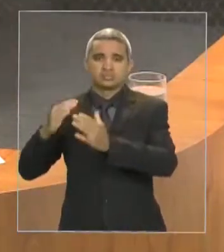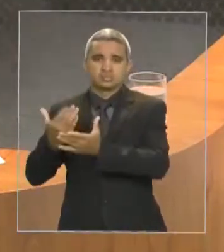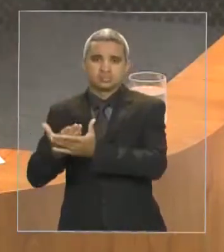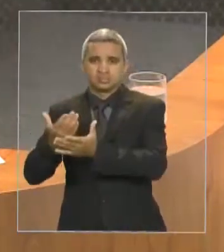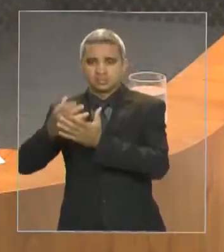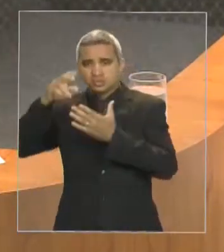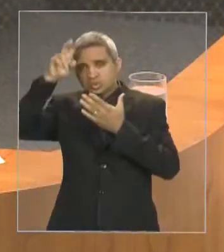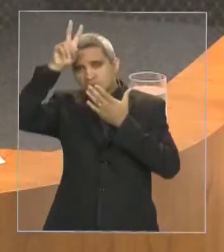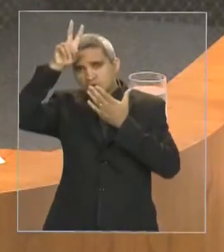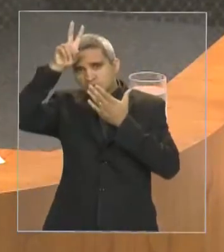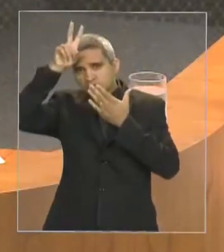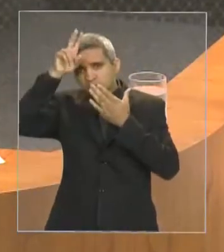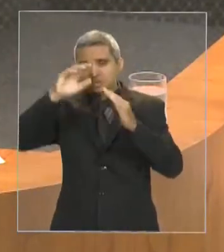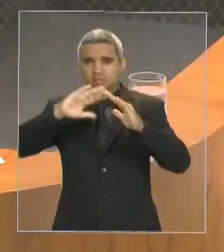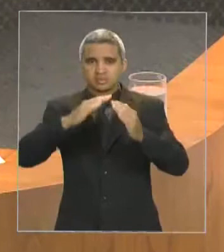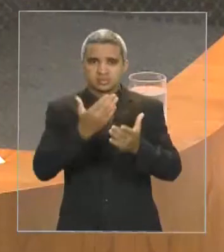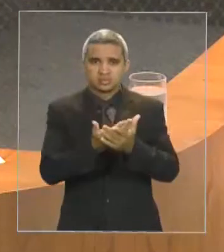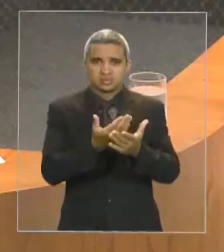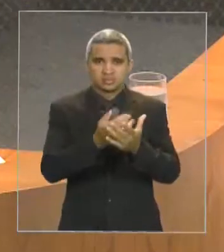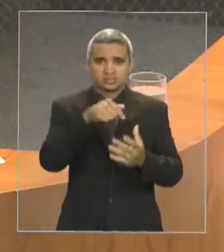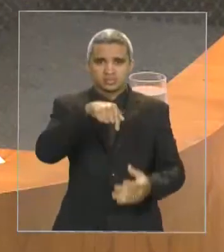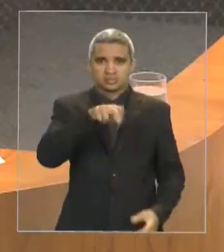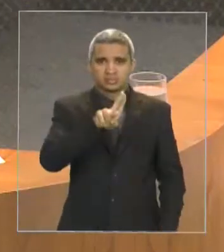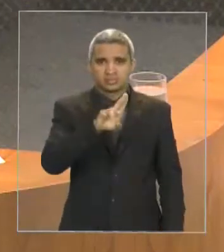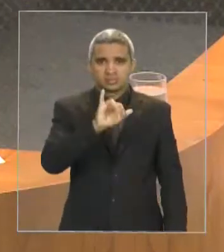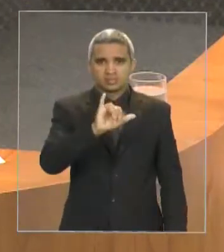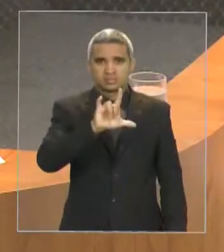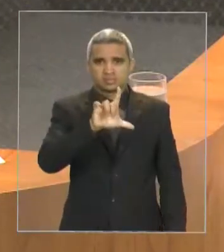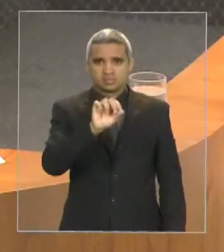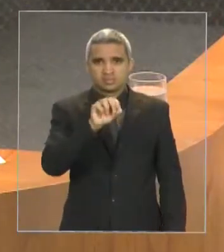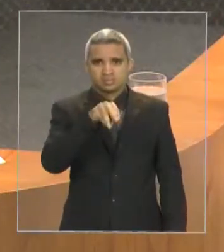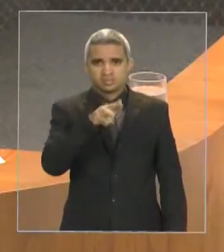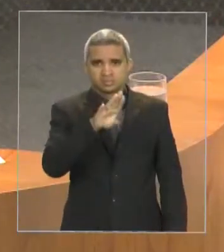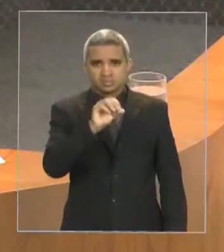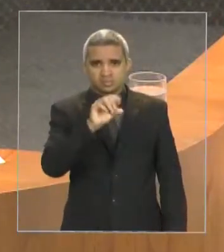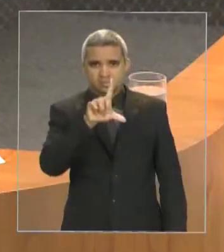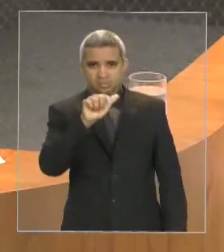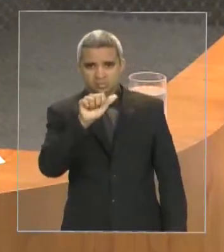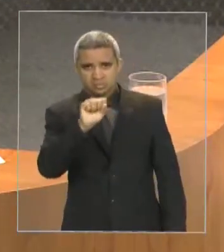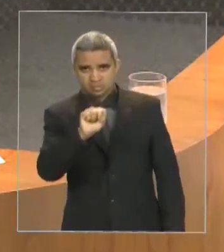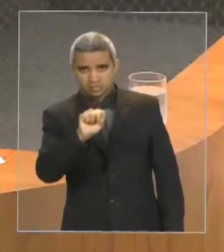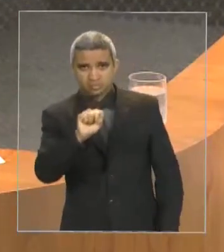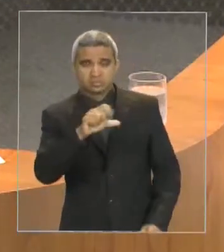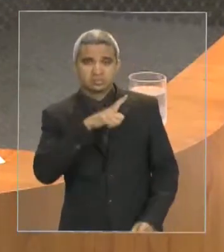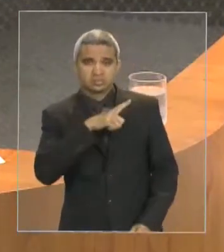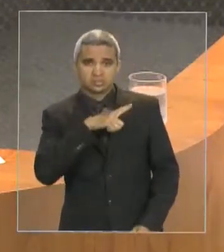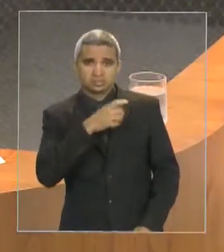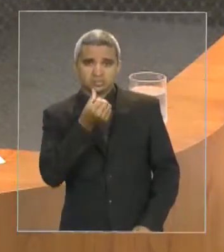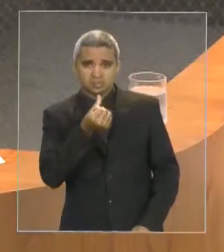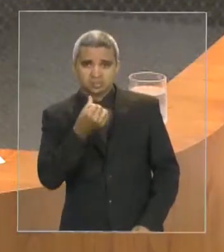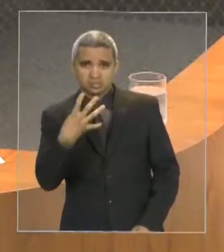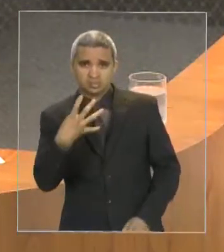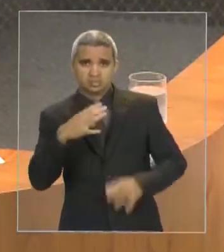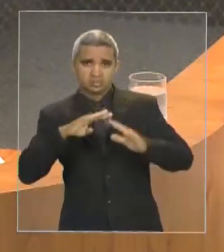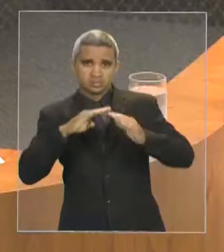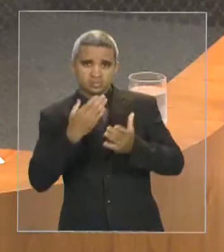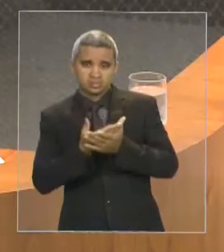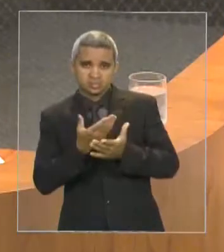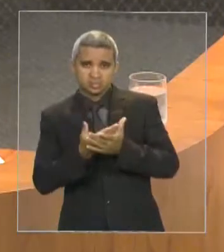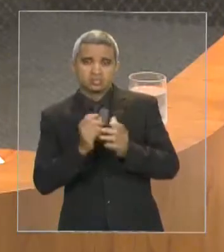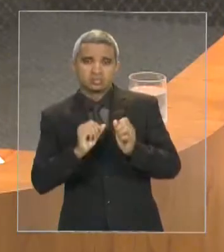e regulares. No tocante à reforma, nós tivemos 64 escolas totalmente